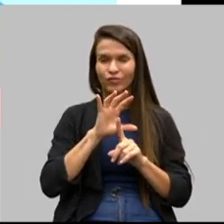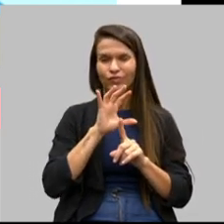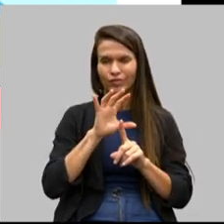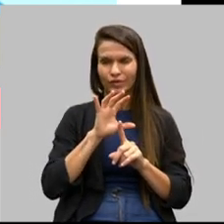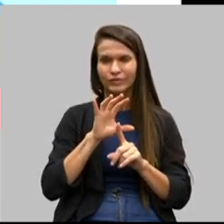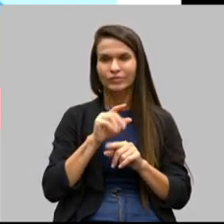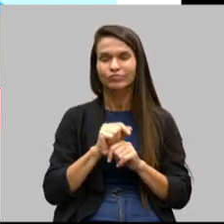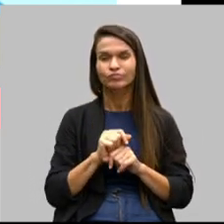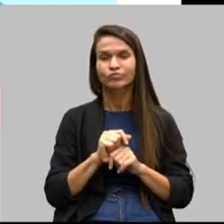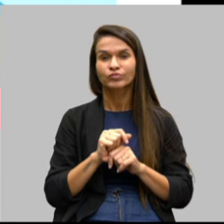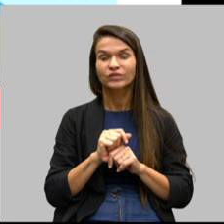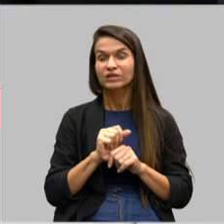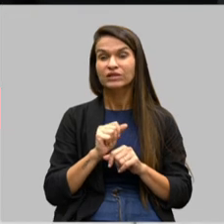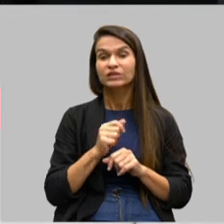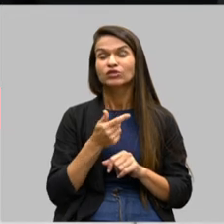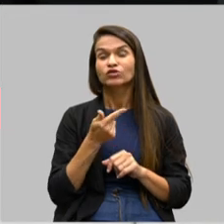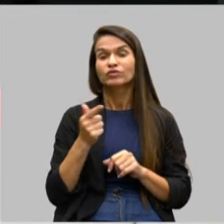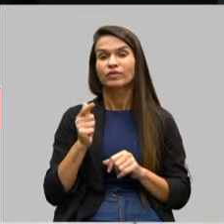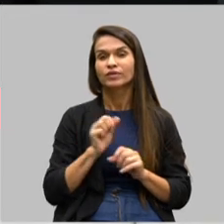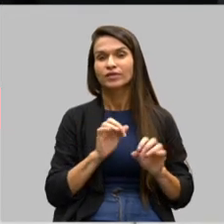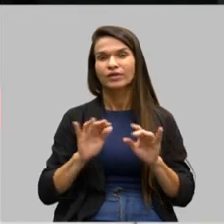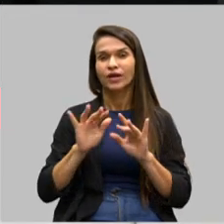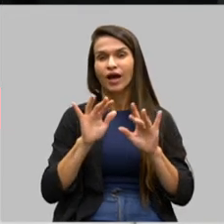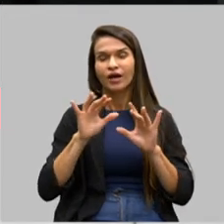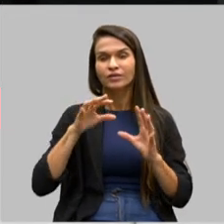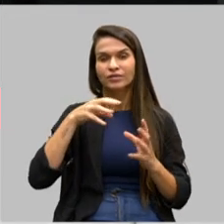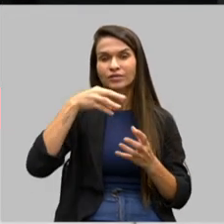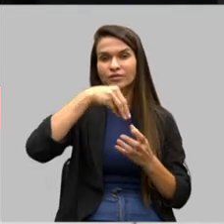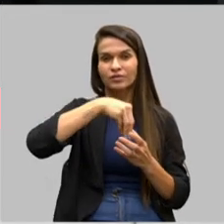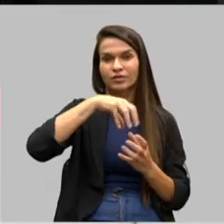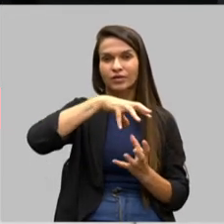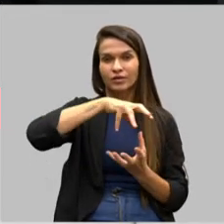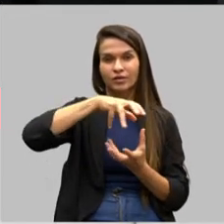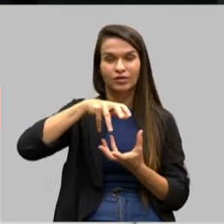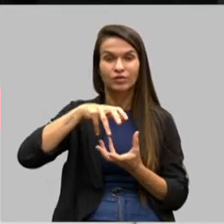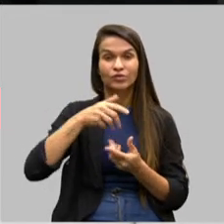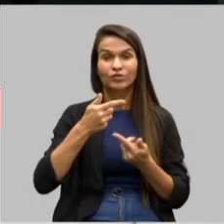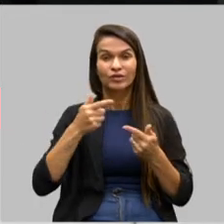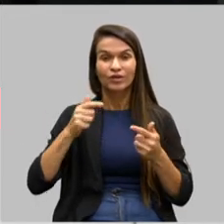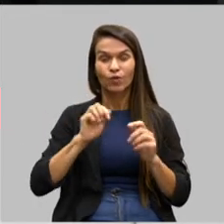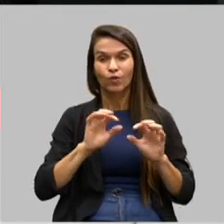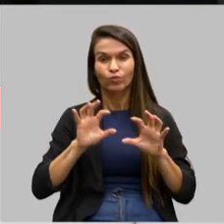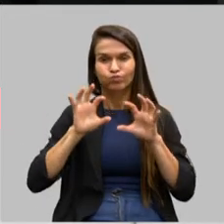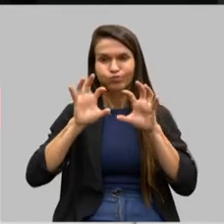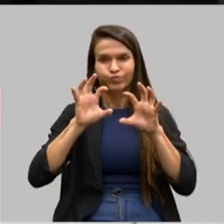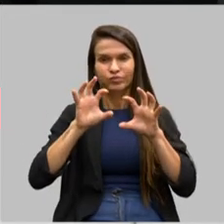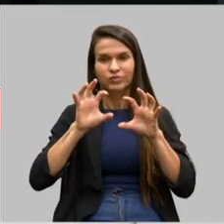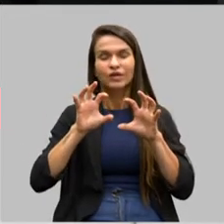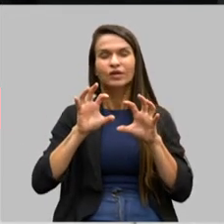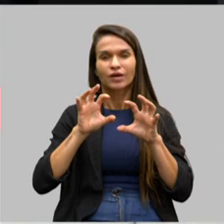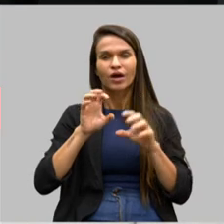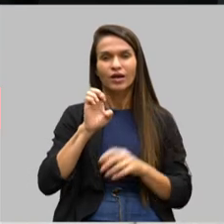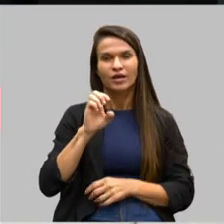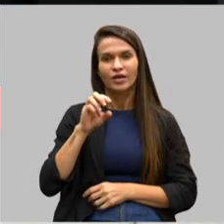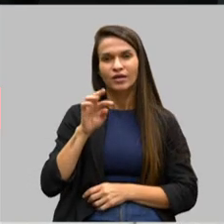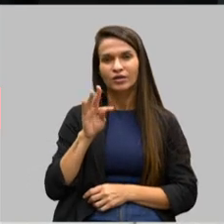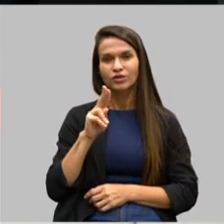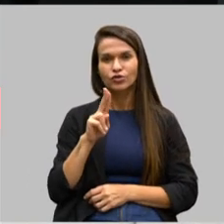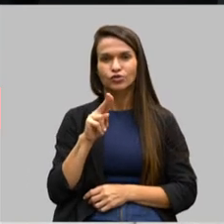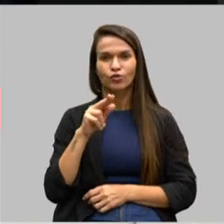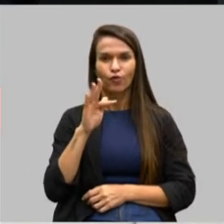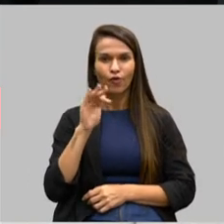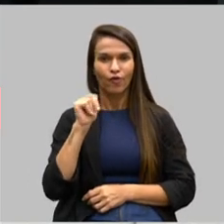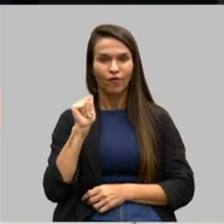não tivéssemos gases na atmosfera, nós não teríamos o efeito estufa. E a temperatura média do planeta seria de